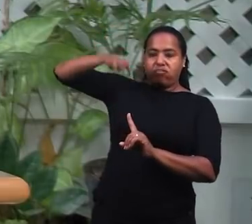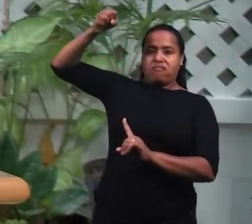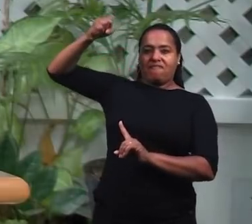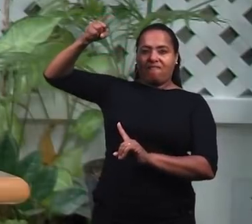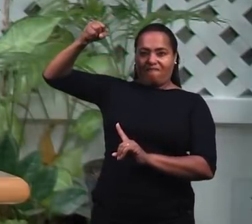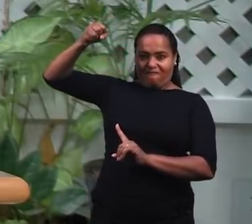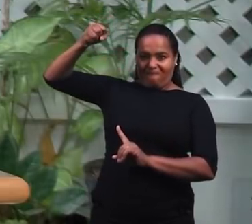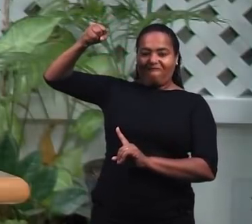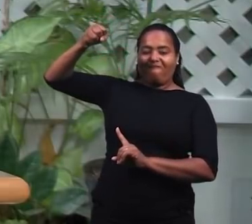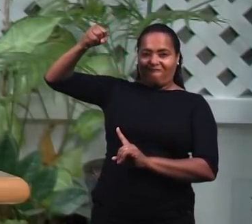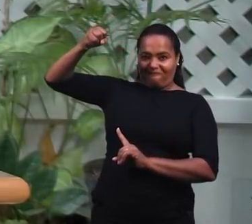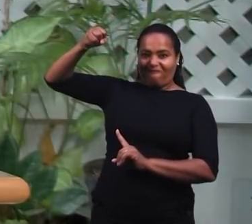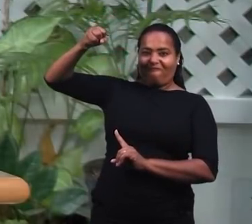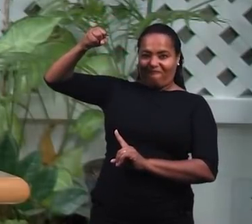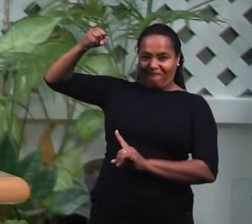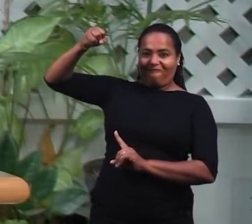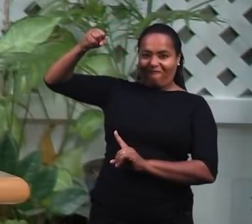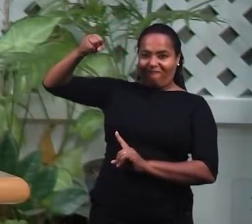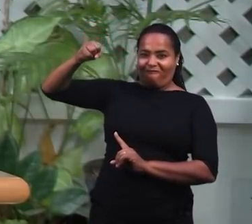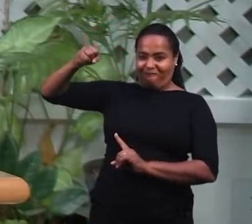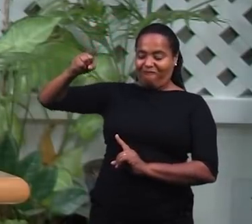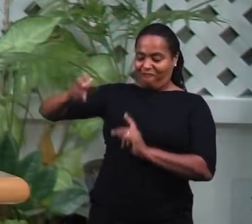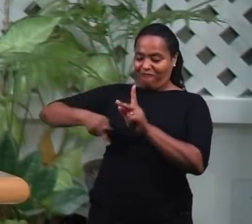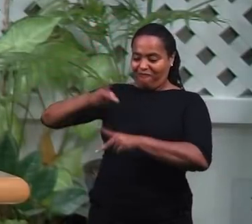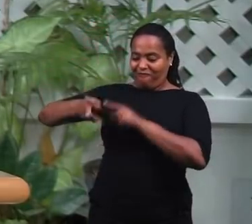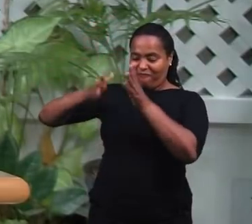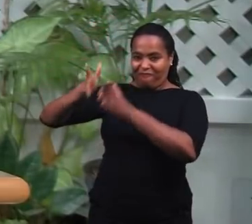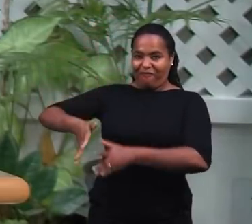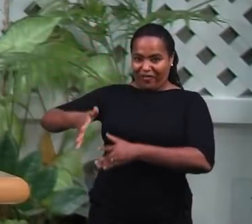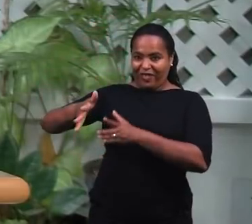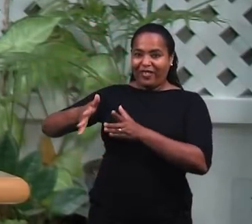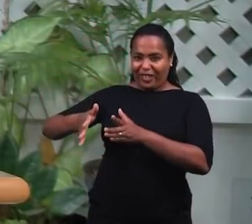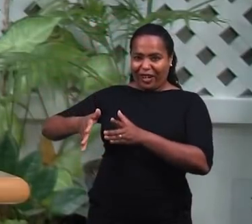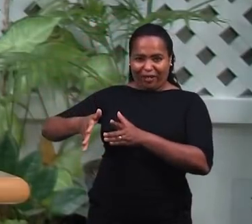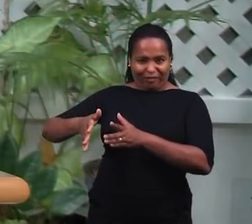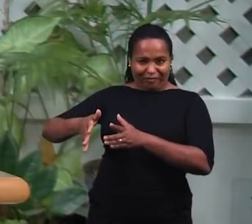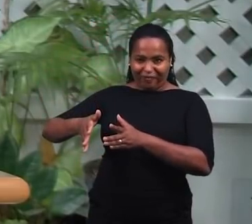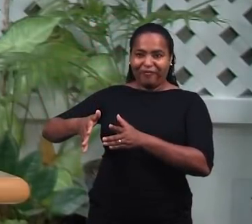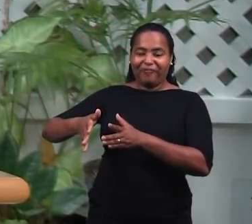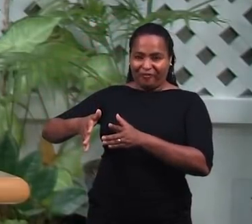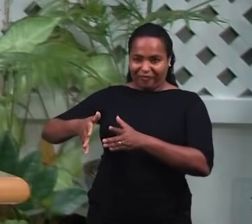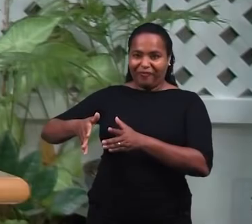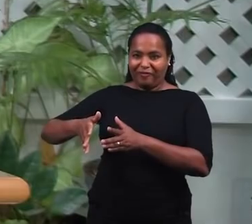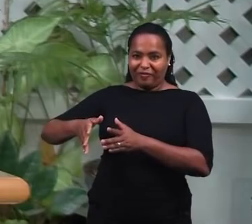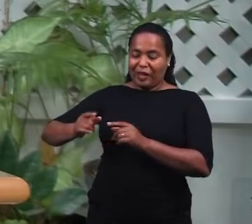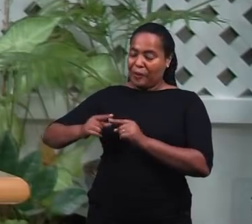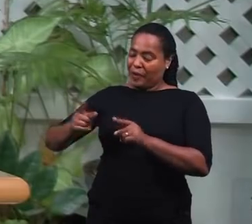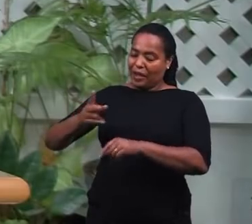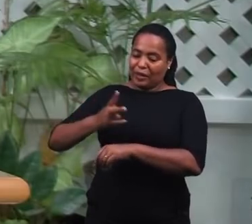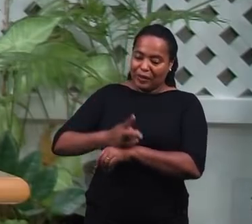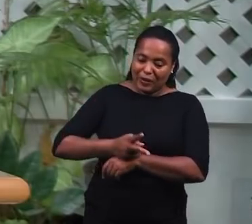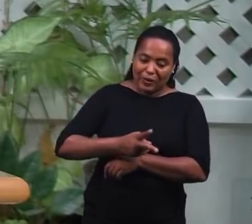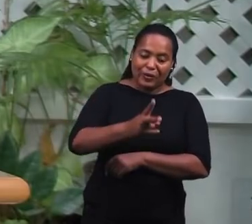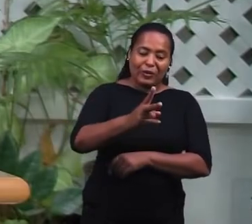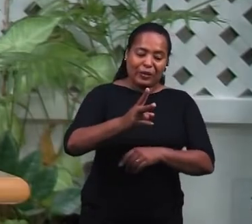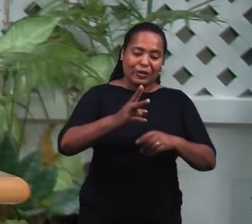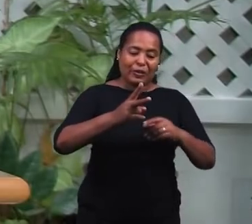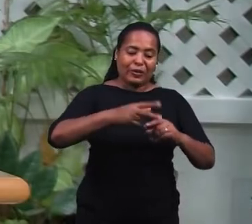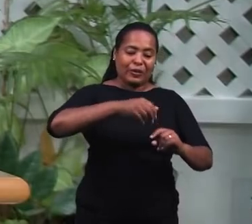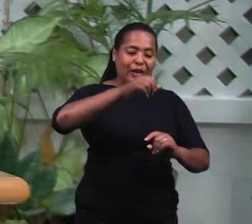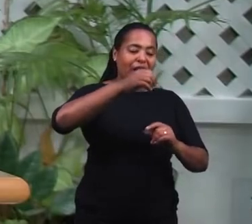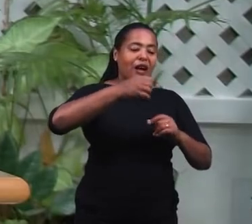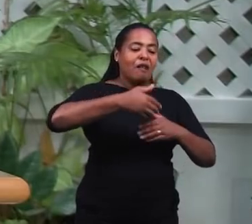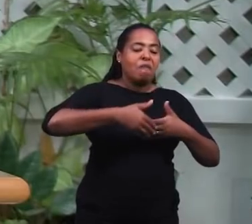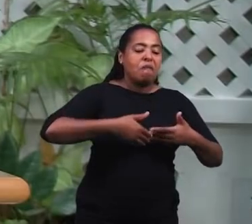Ela se fechará para os gentios. Para a igreja, estará fechada, definitivamente. Ela continuará